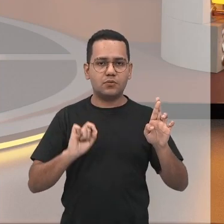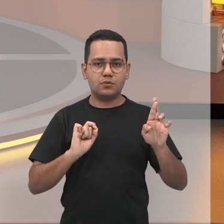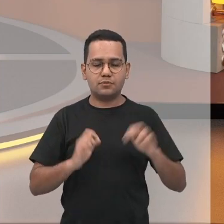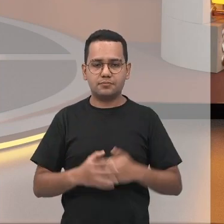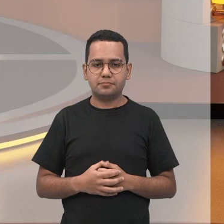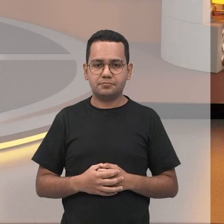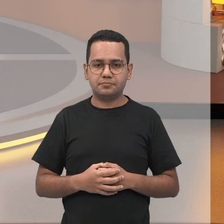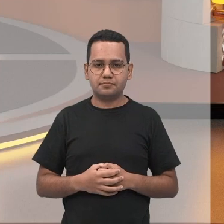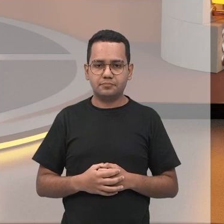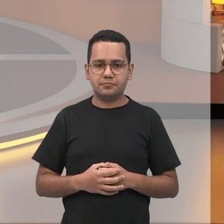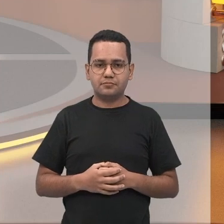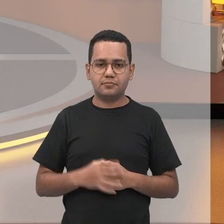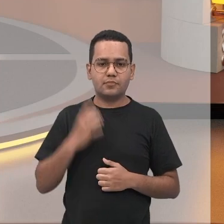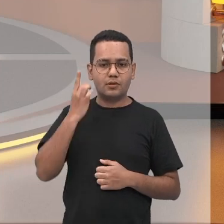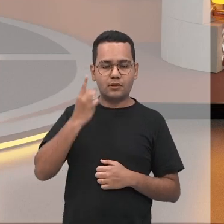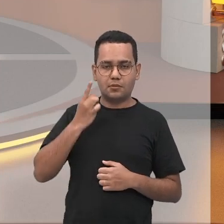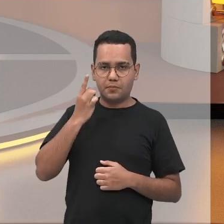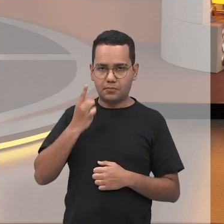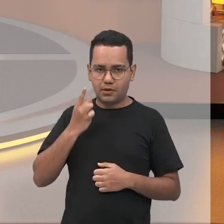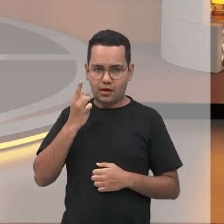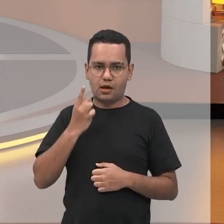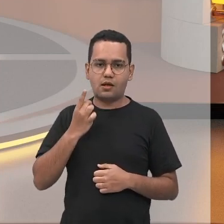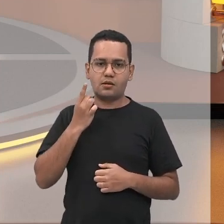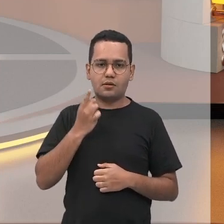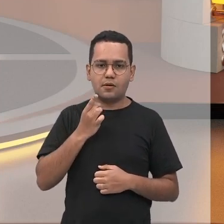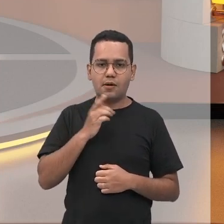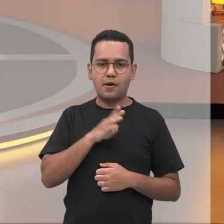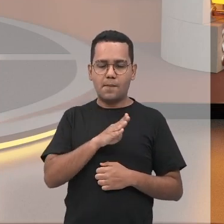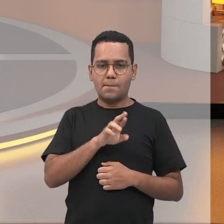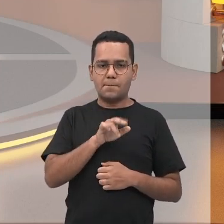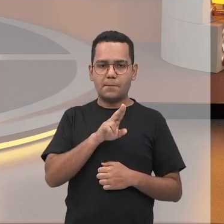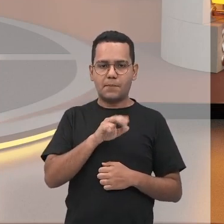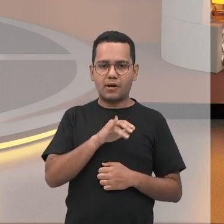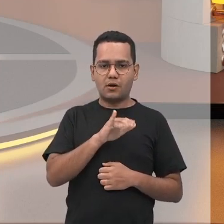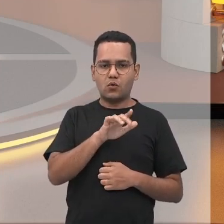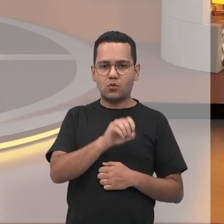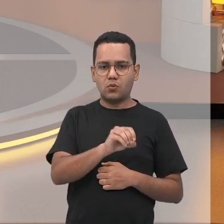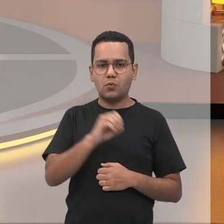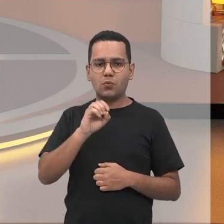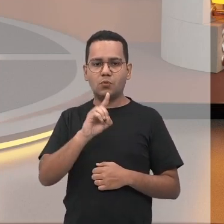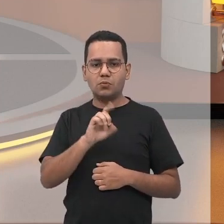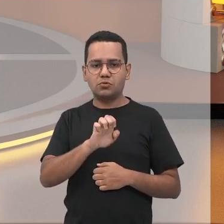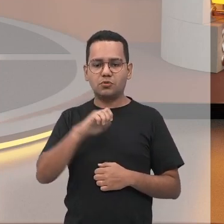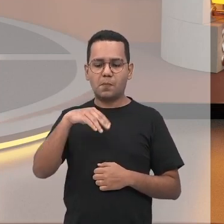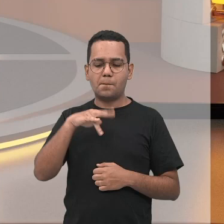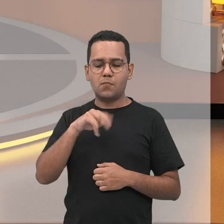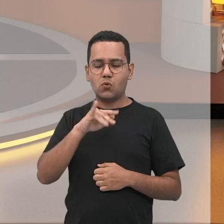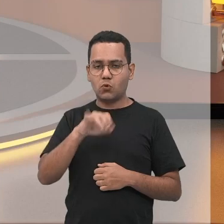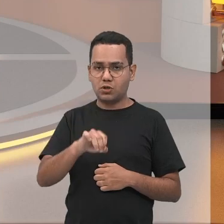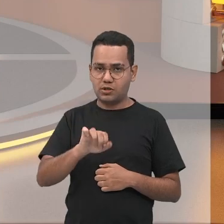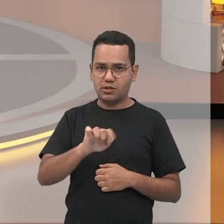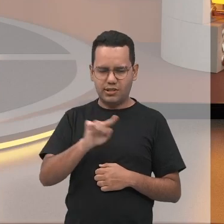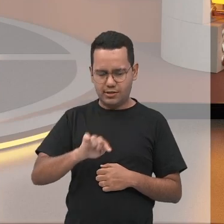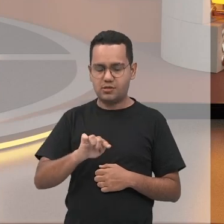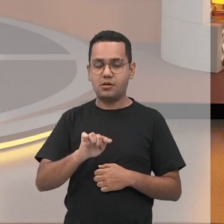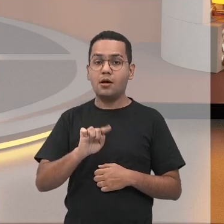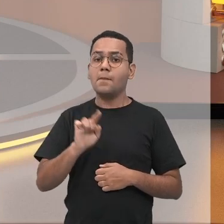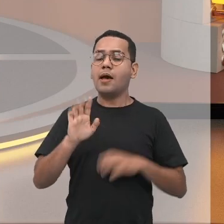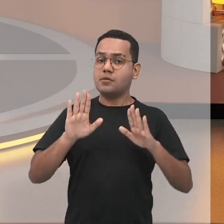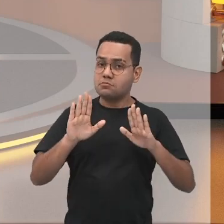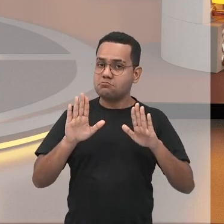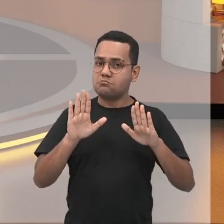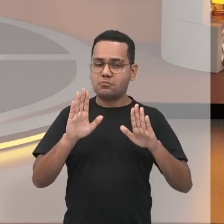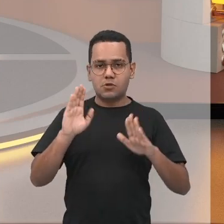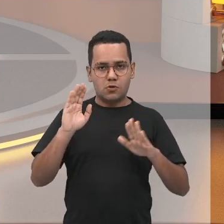aí o deputado Braulio Muniz como representante do Norte. Lembre-se que nessa época o Brasil era apenas Norte e Sul, né?